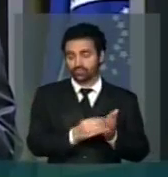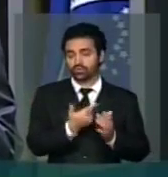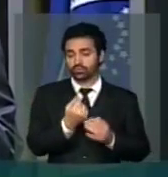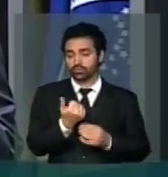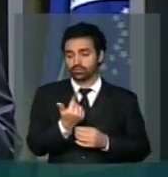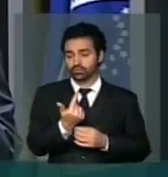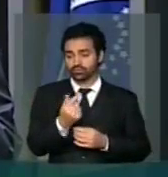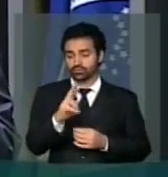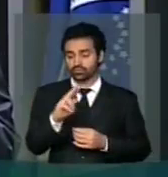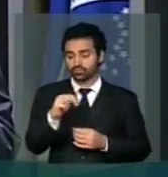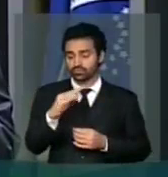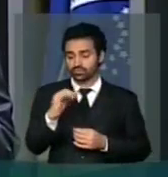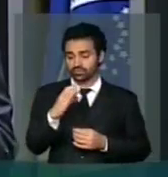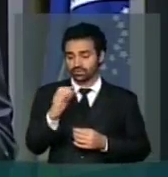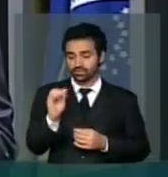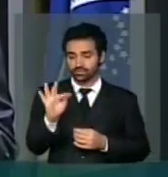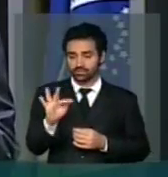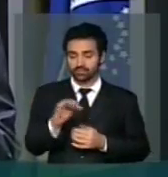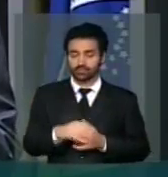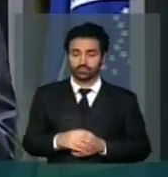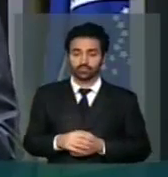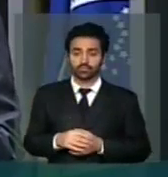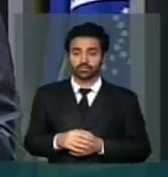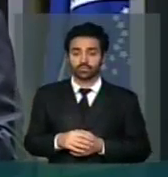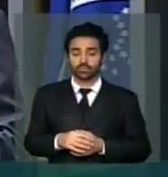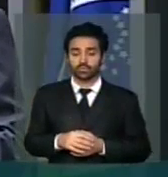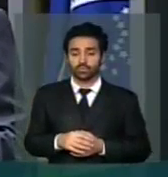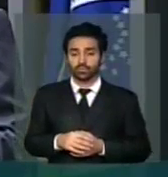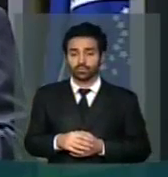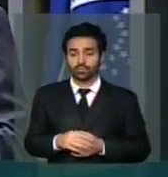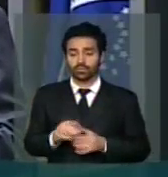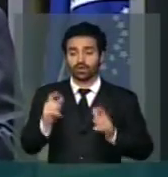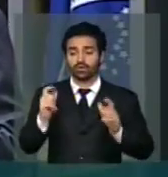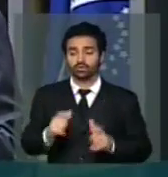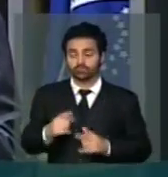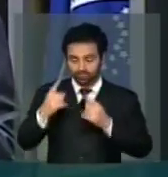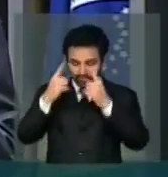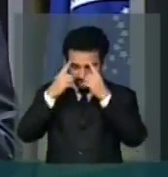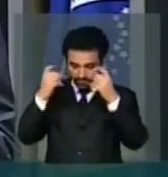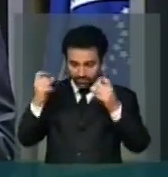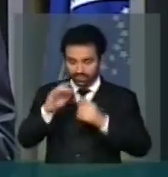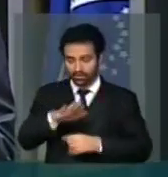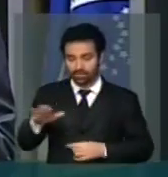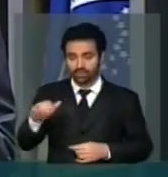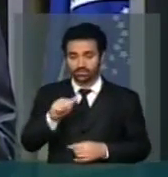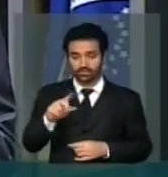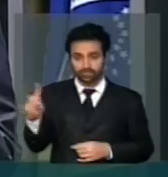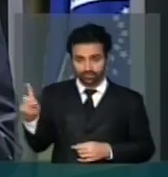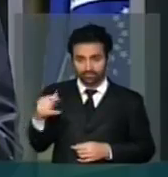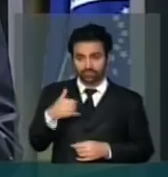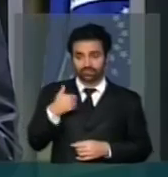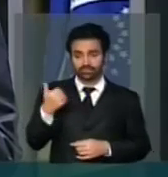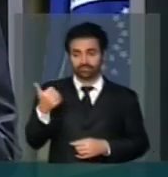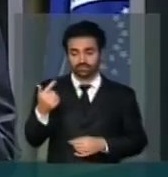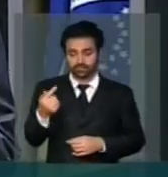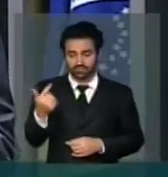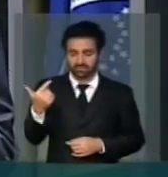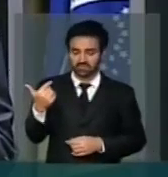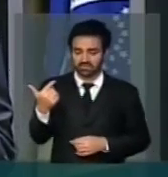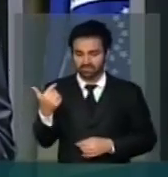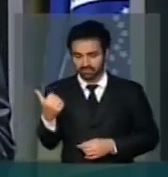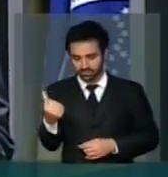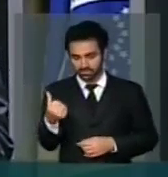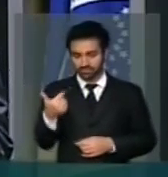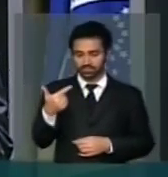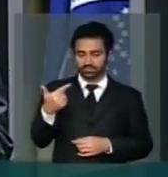pela Unicef. O último mapa da violência, adolescentes de 16 a 17